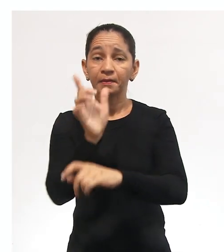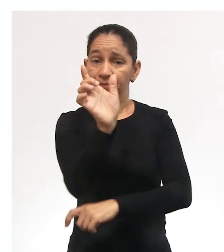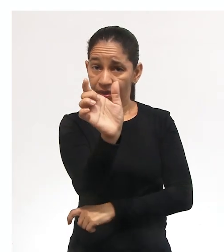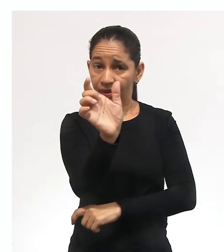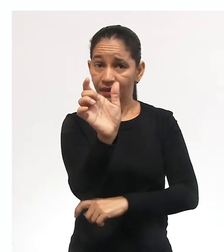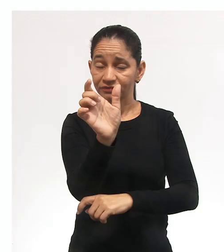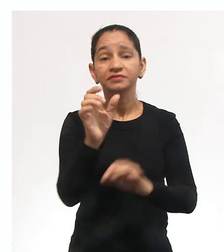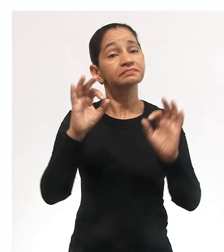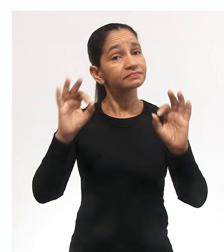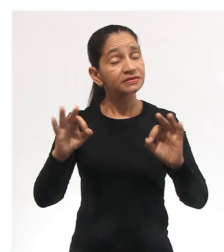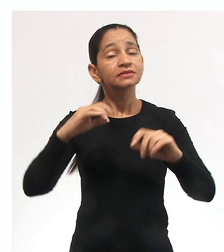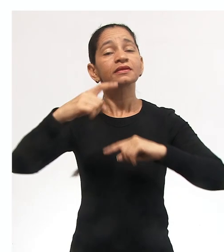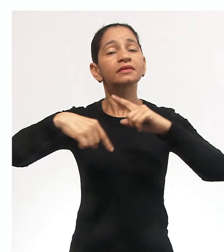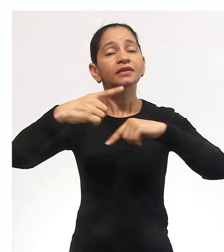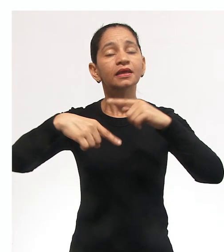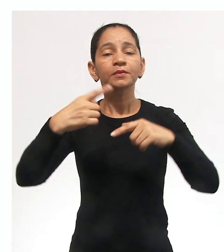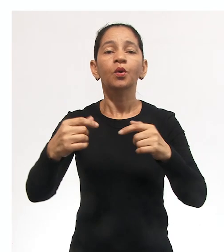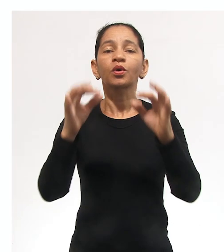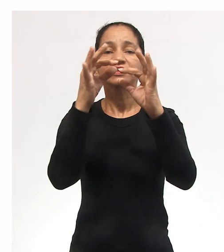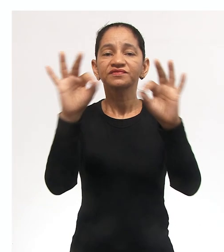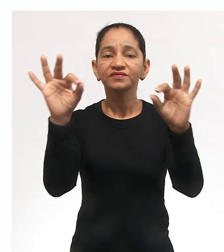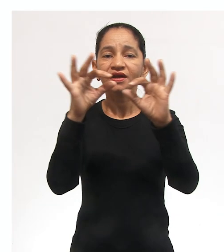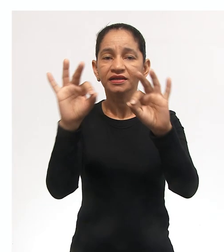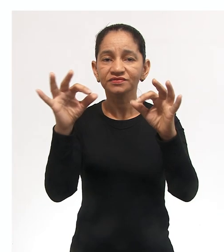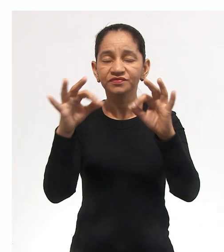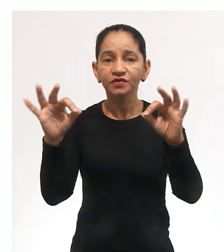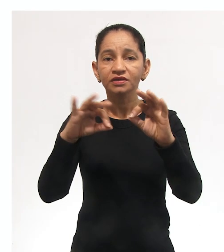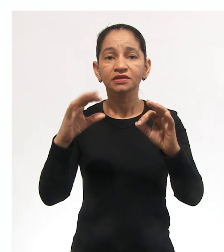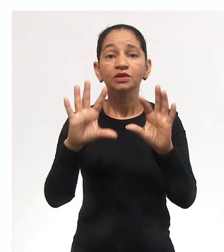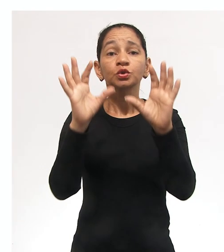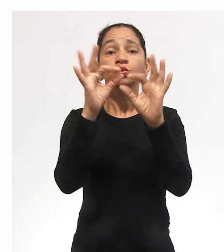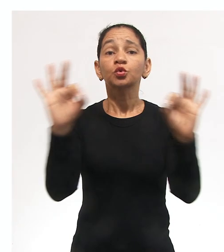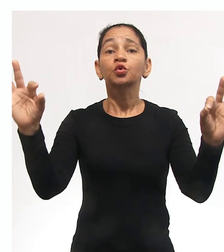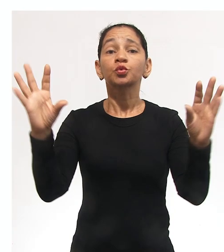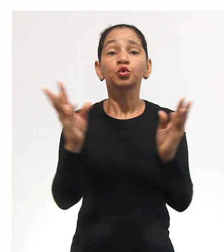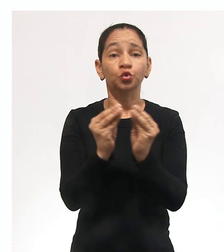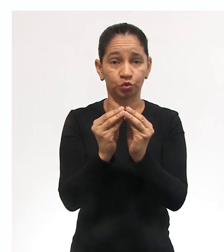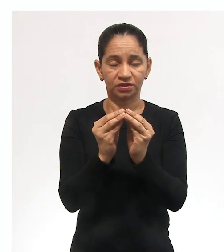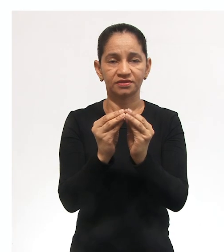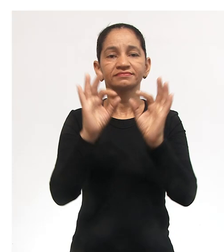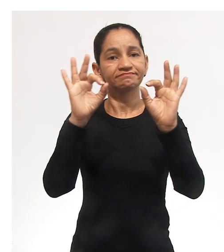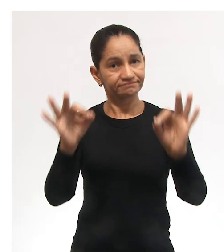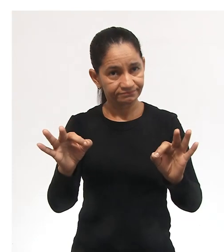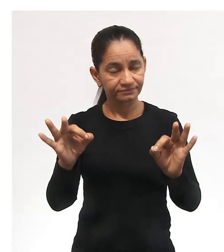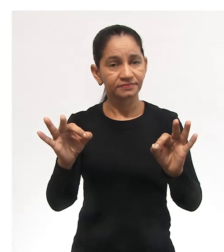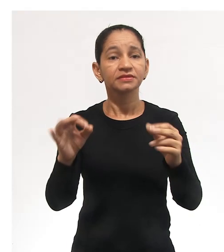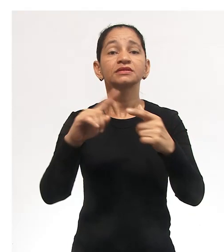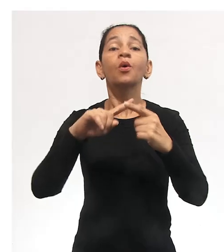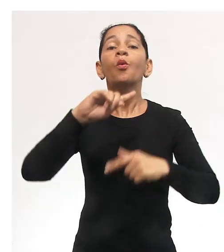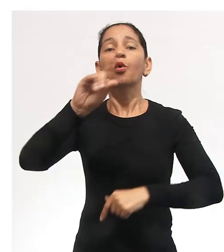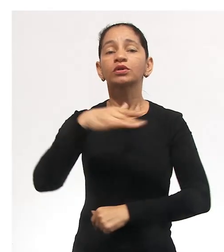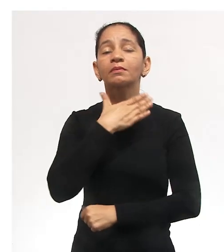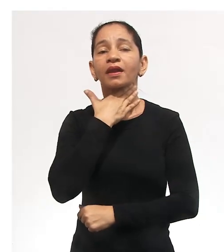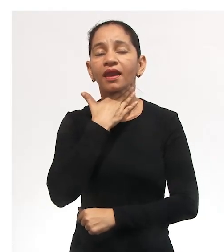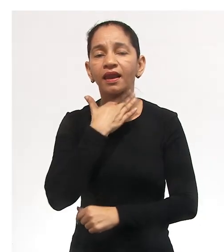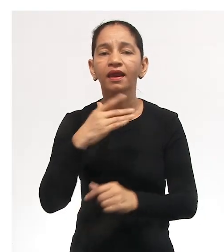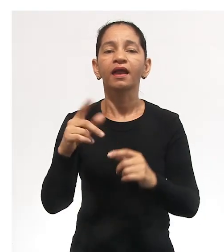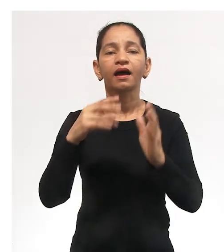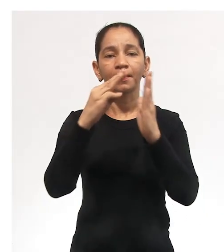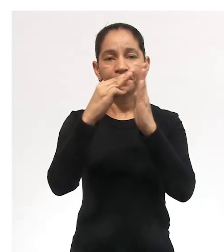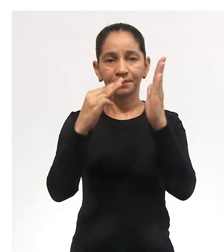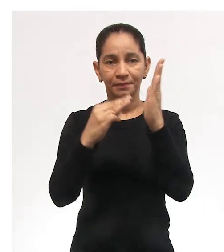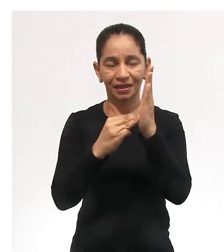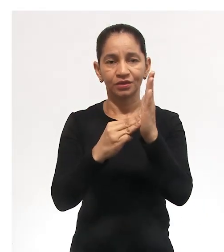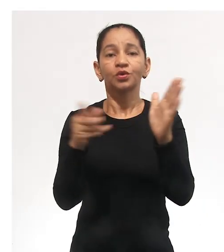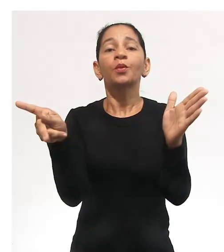para a formação de palavras e depois construção de frases completas. O fônico.